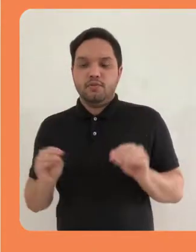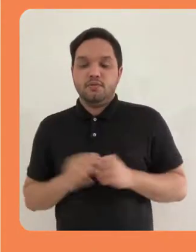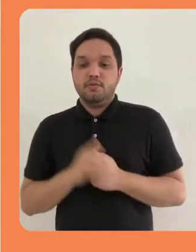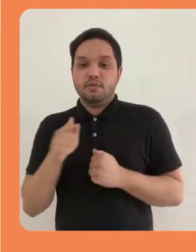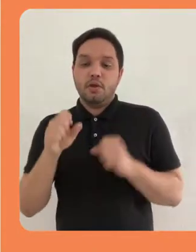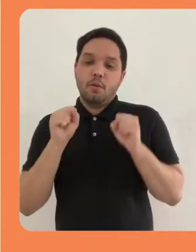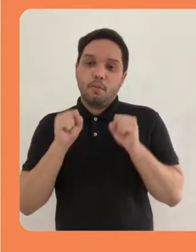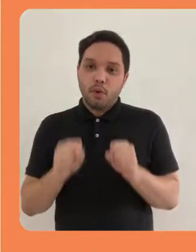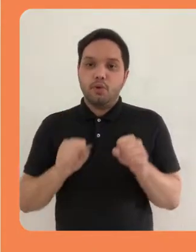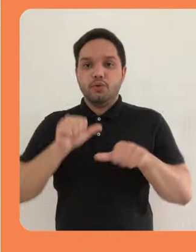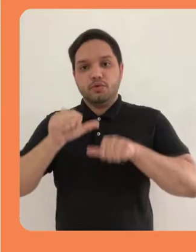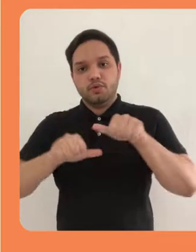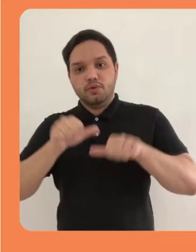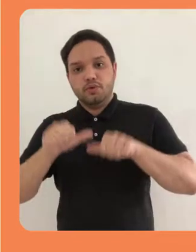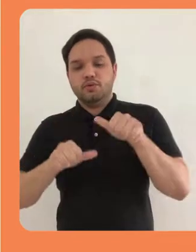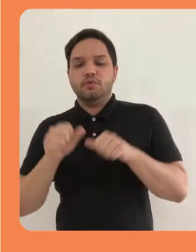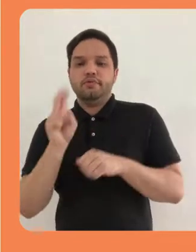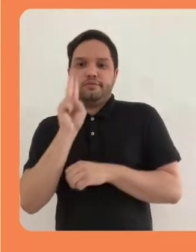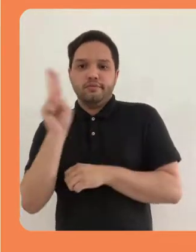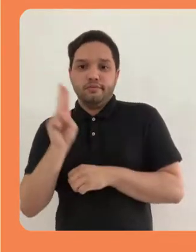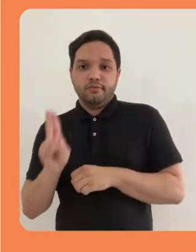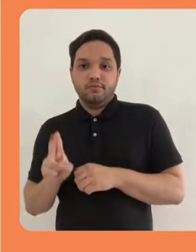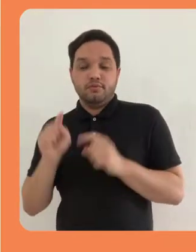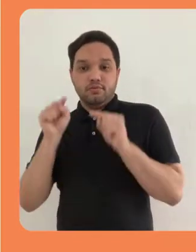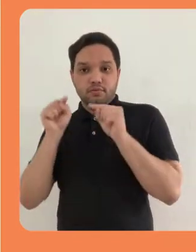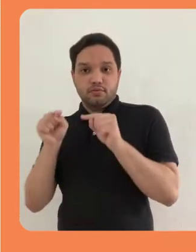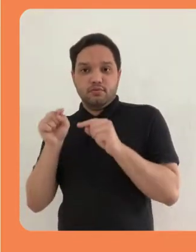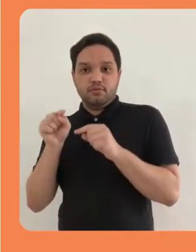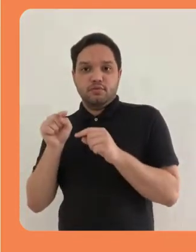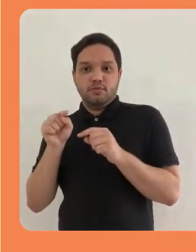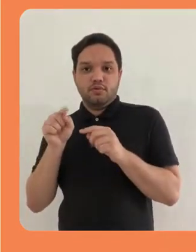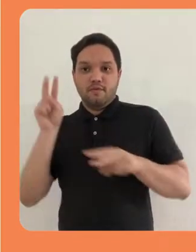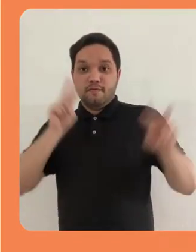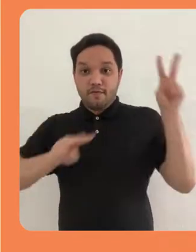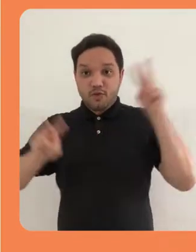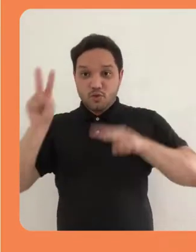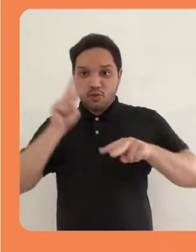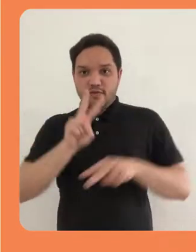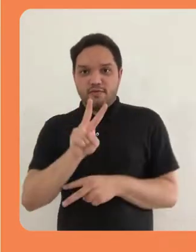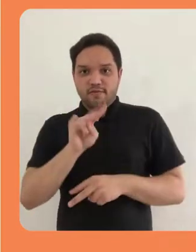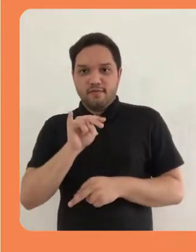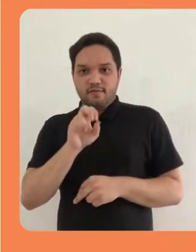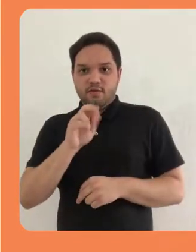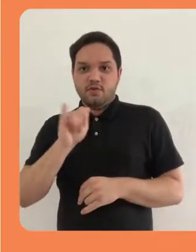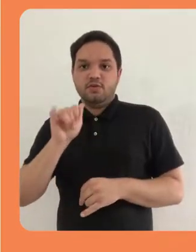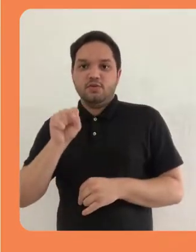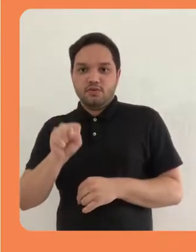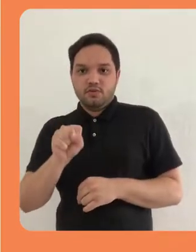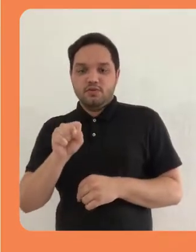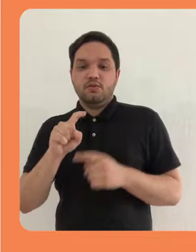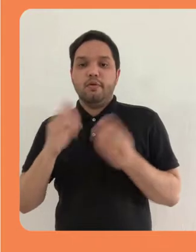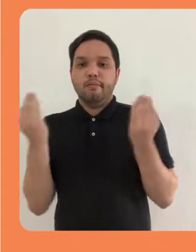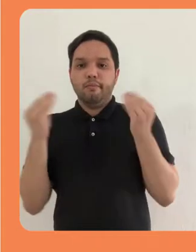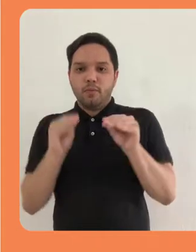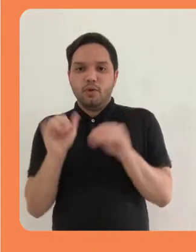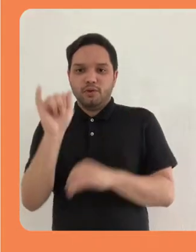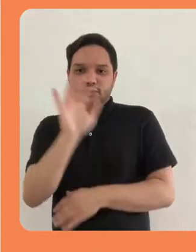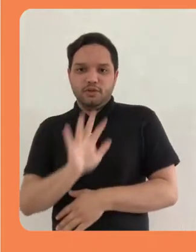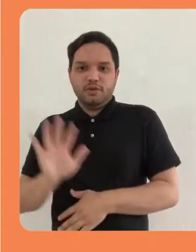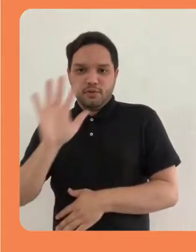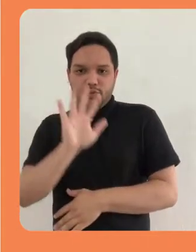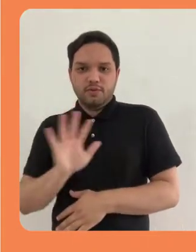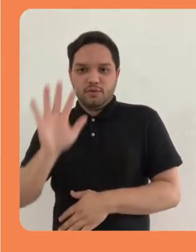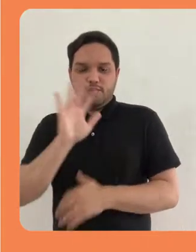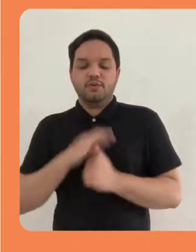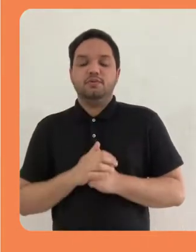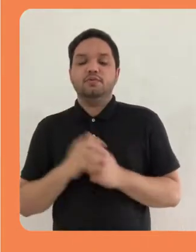os seus emblemas para cada um dos níveis você poderia modificar esses emblemas aqui na